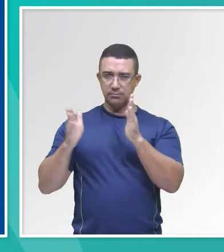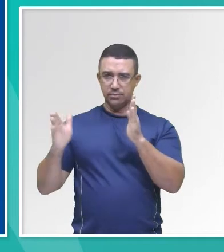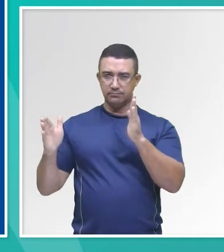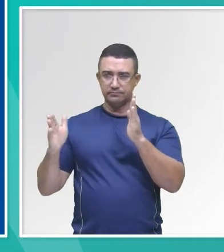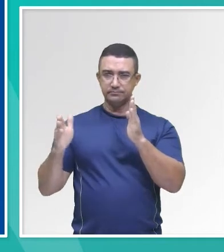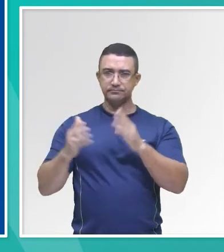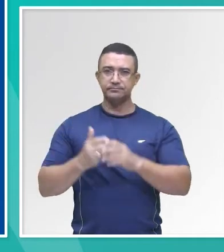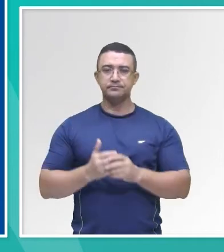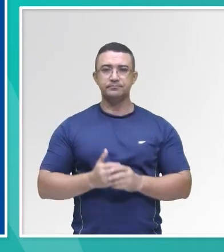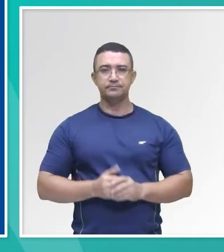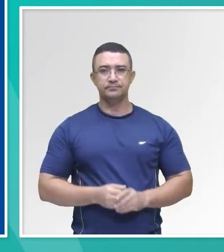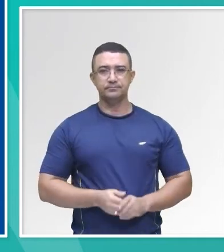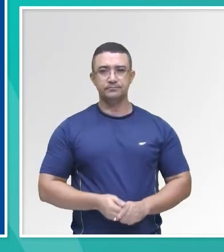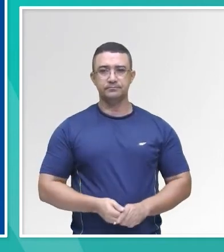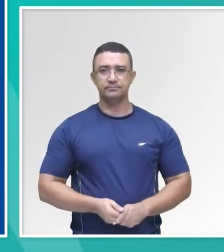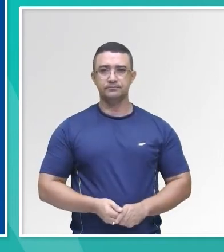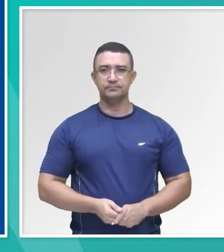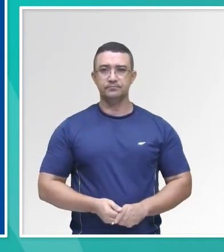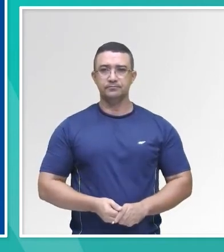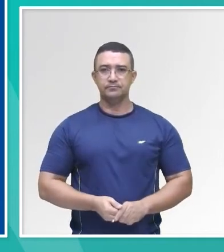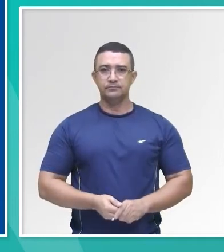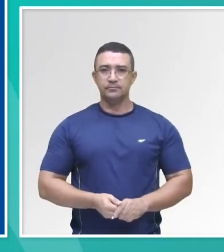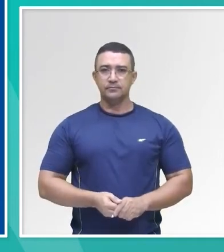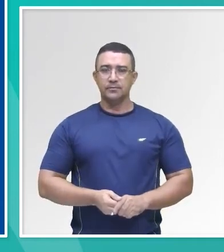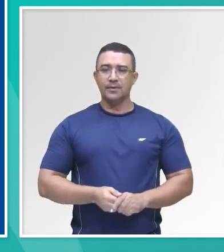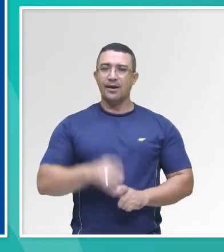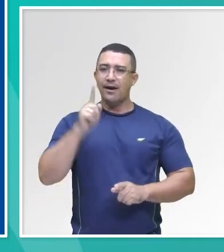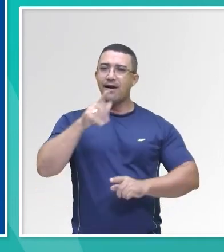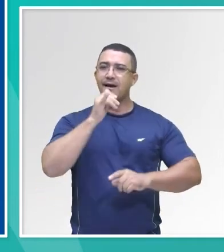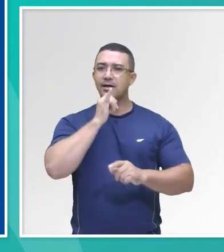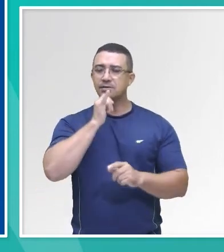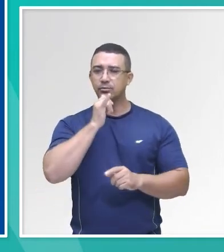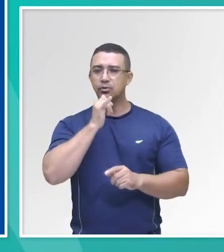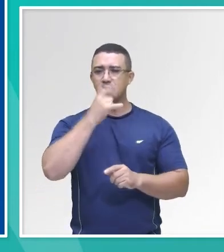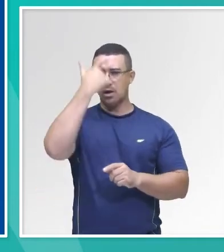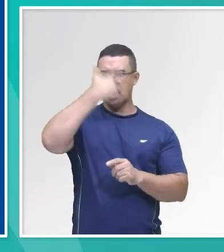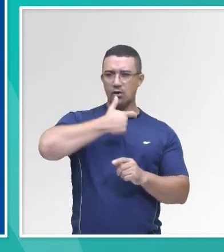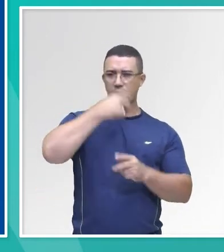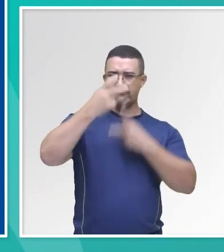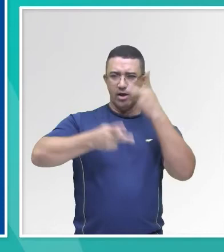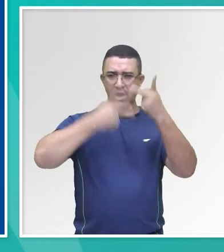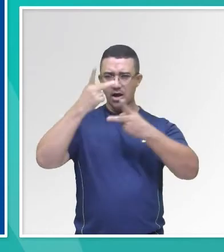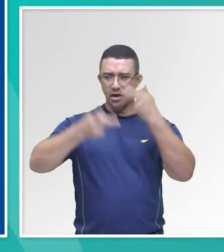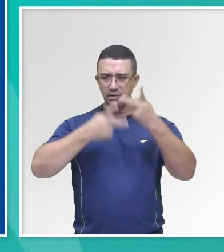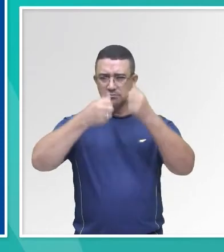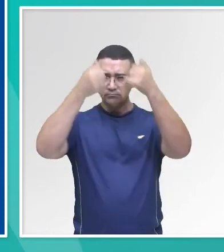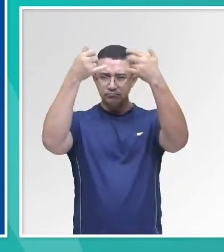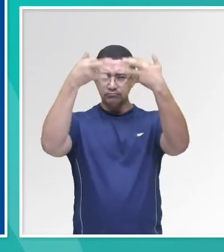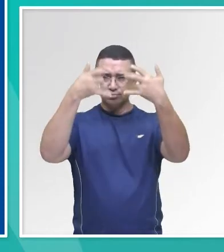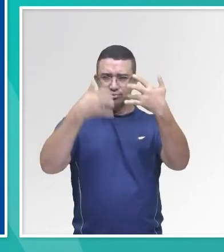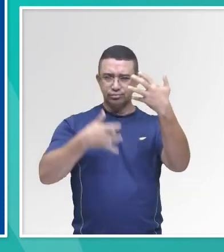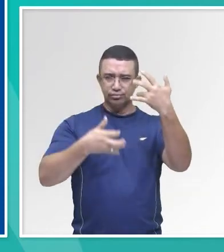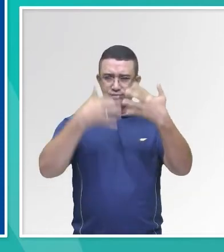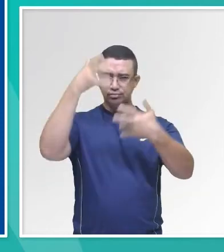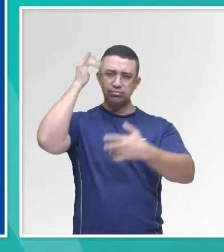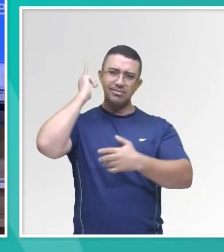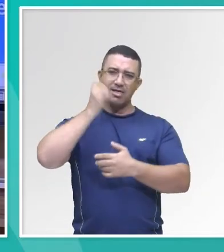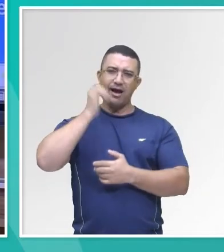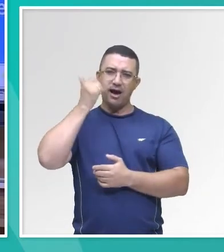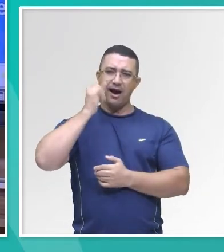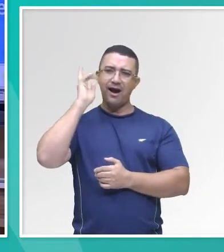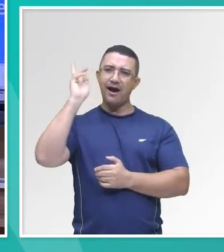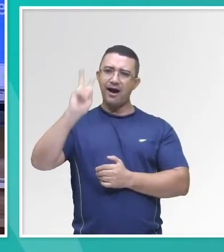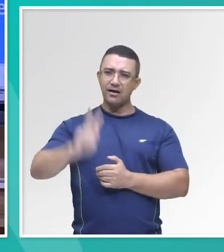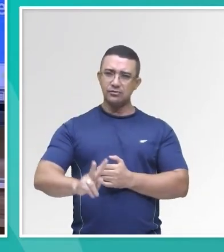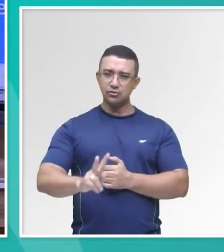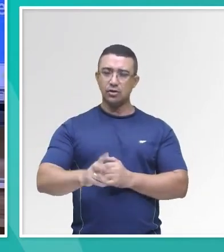Ou seja, seria como se eu estivesse contando uma história Se eu contasse uma história e